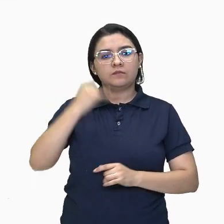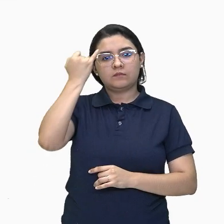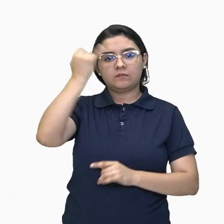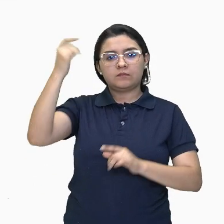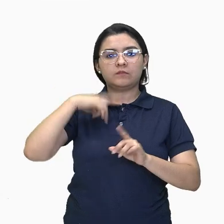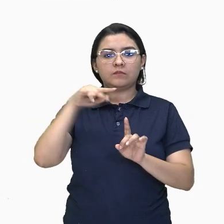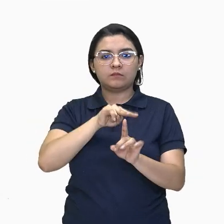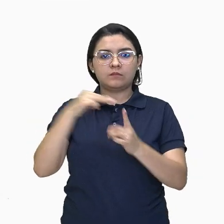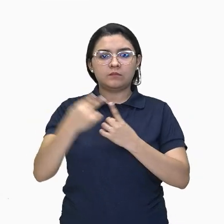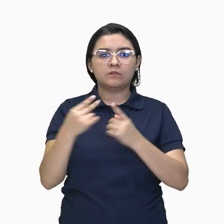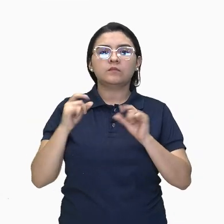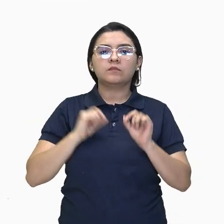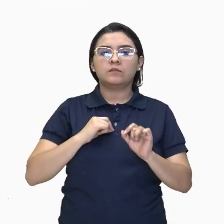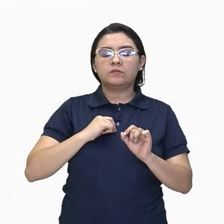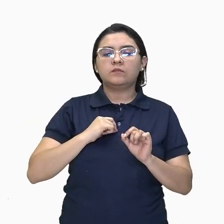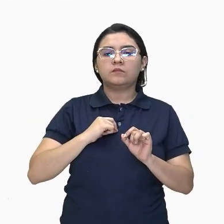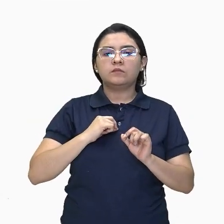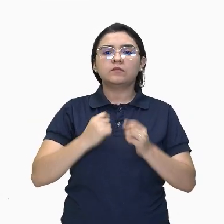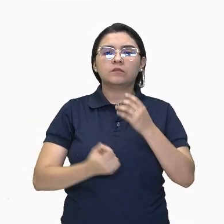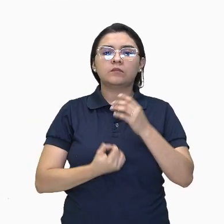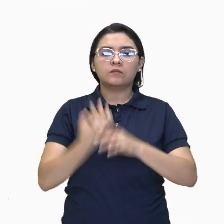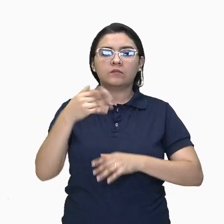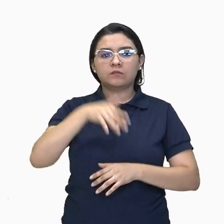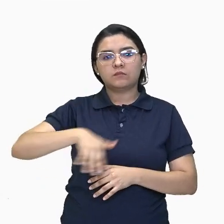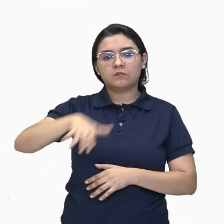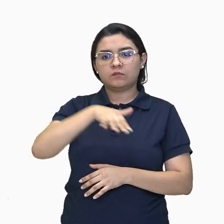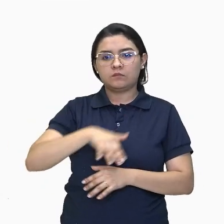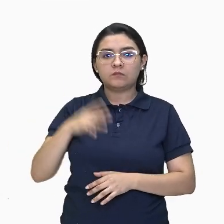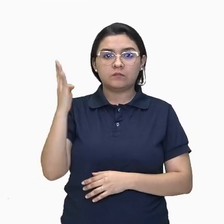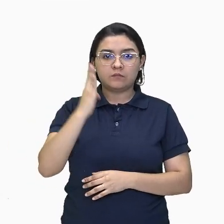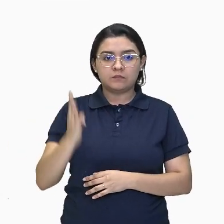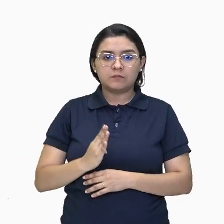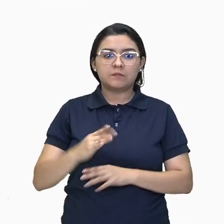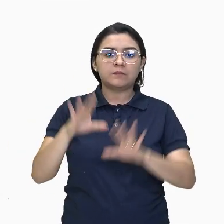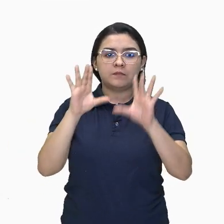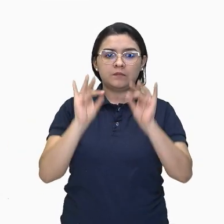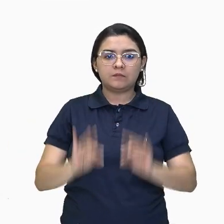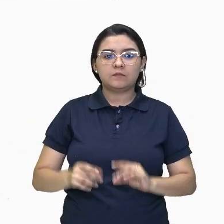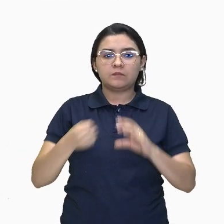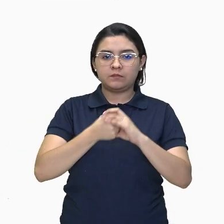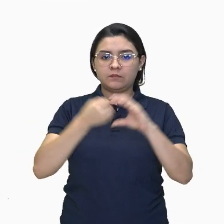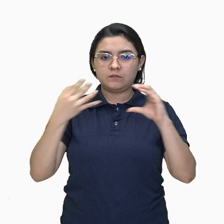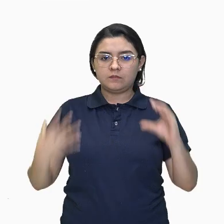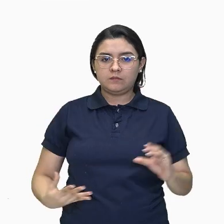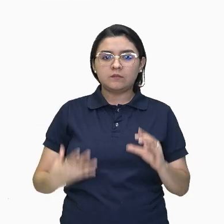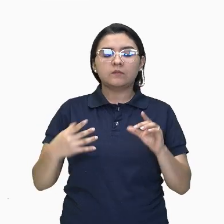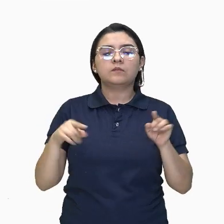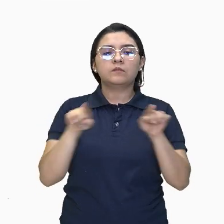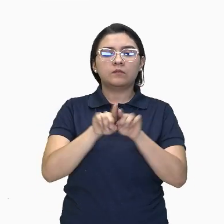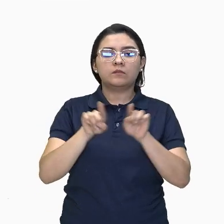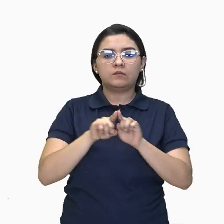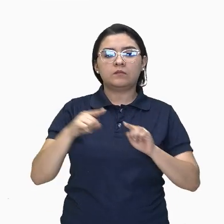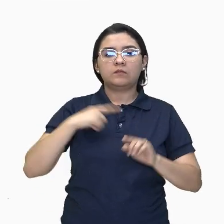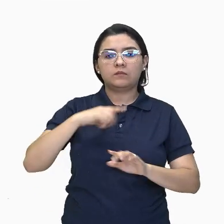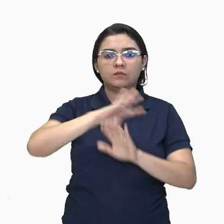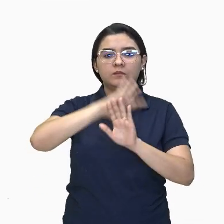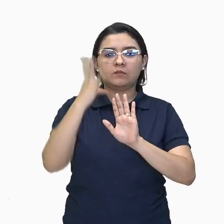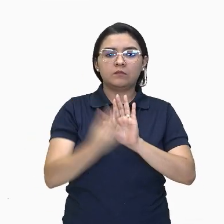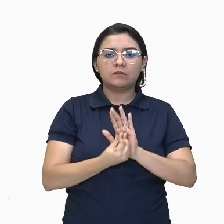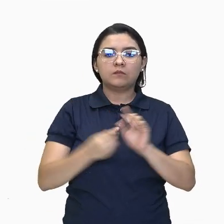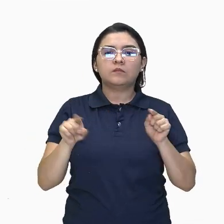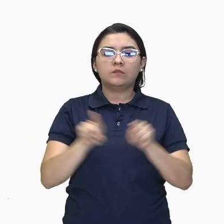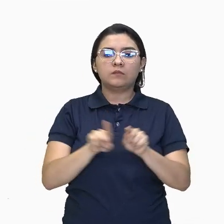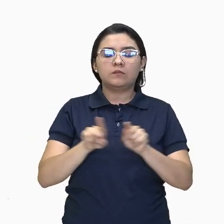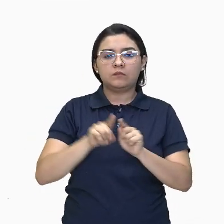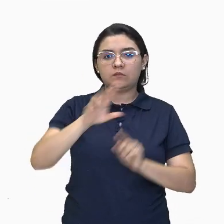e concepções sobre a formação territorial do Brasil. O detalhamento, aspectos físicos da Amazônia